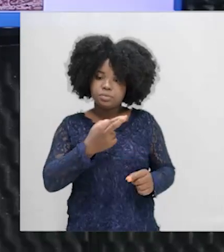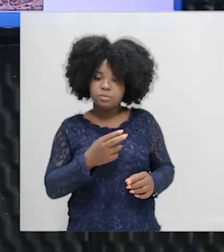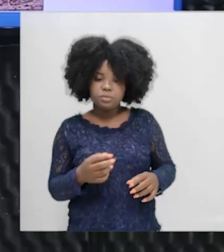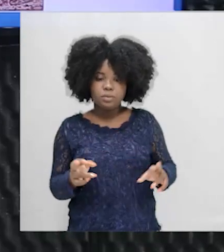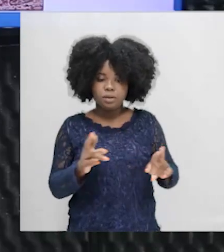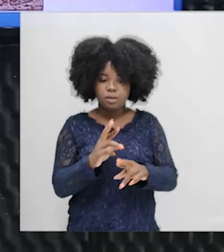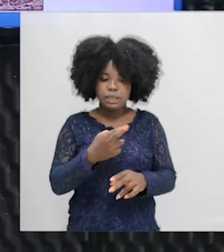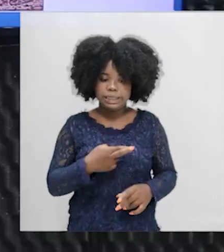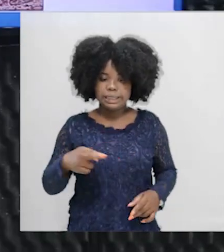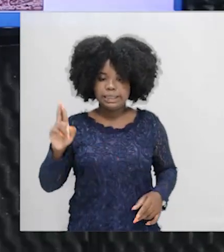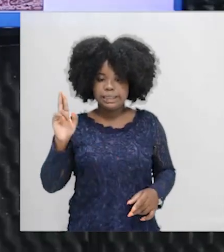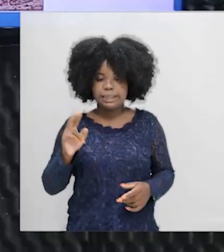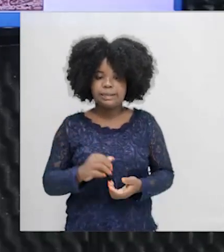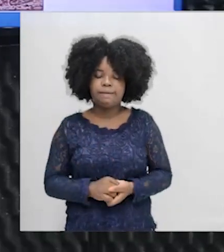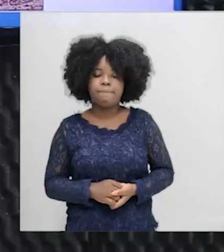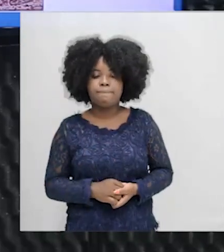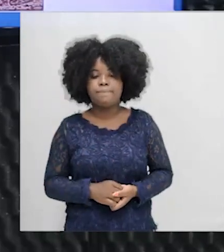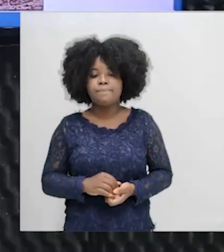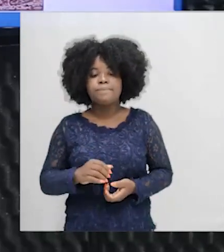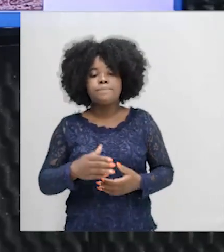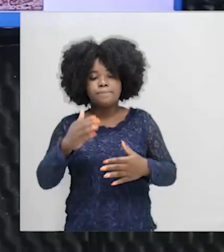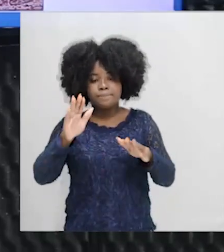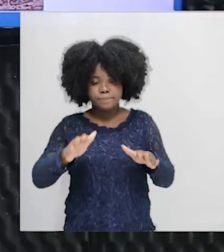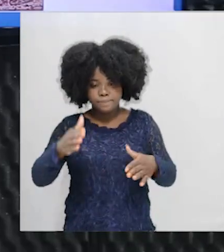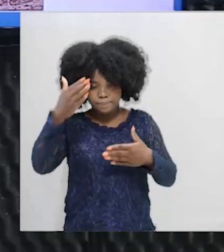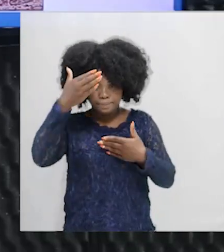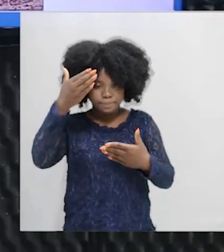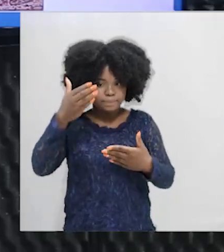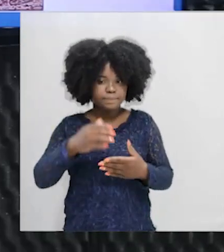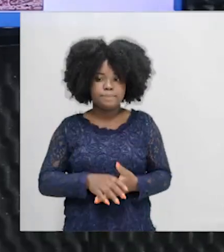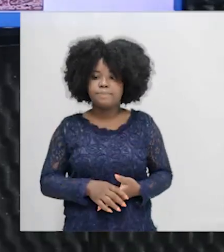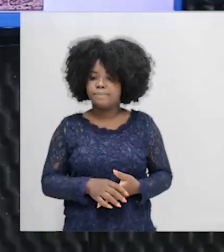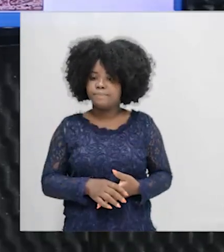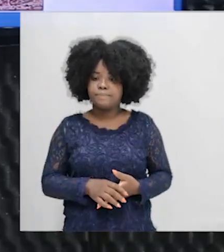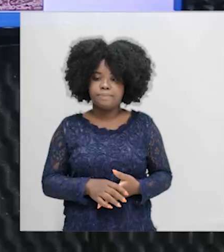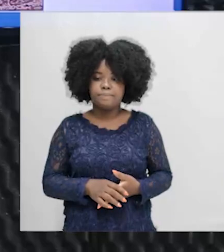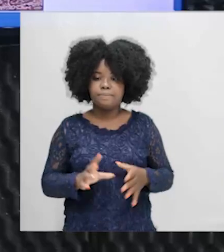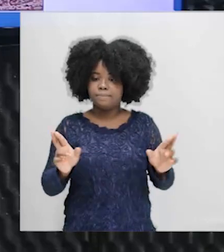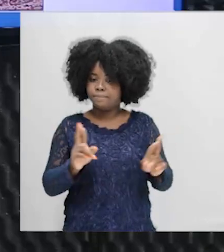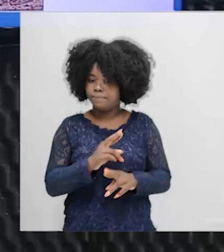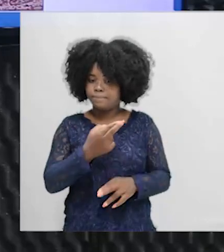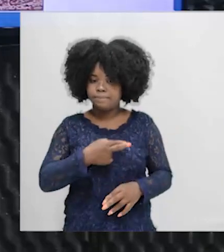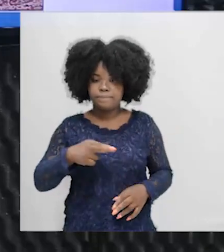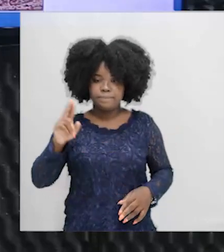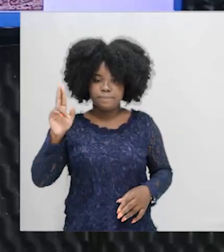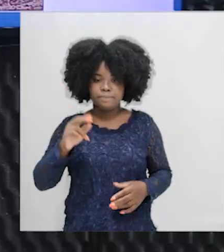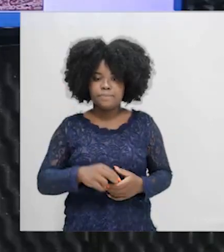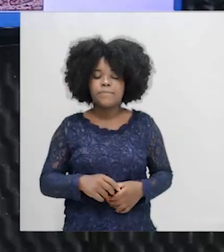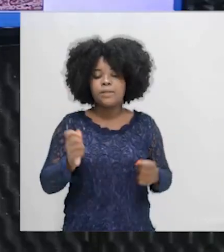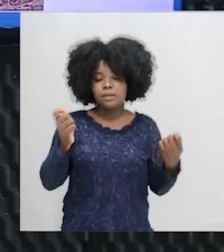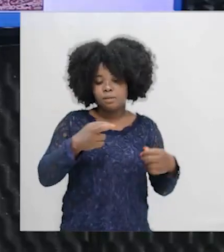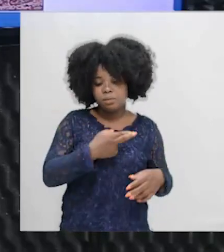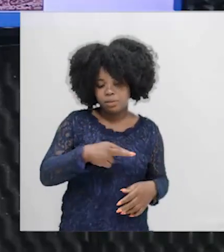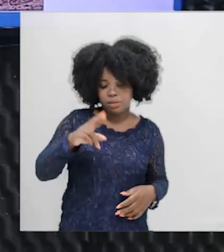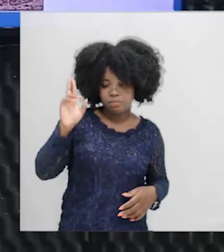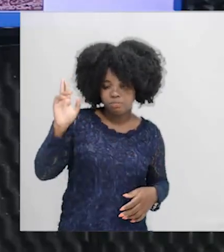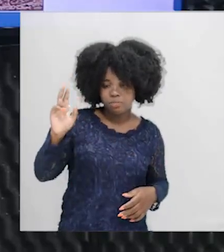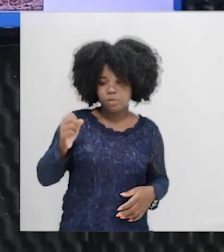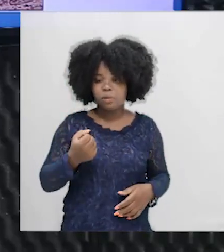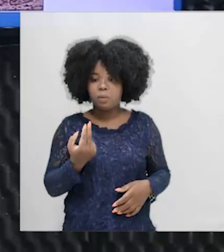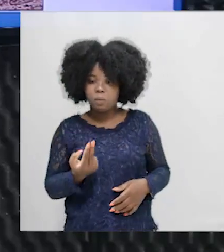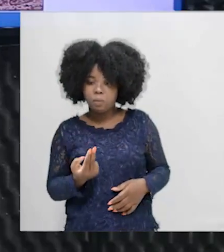que as iluminuras islâmicas não terão esse apelo cristão, e sim um apelo ligado, ora à religião, ora